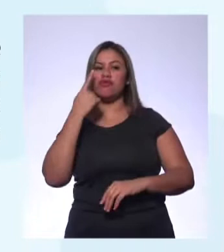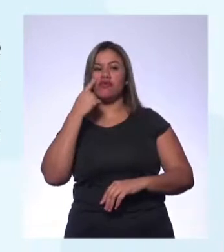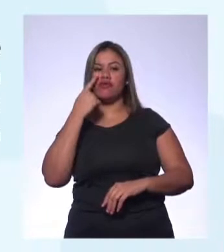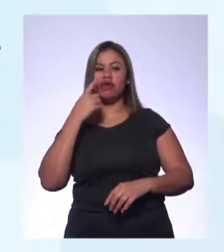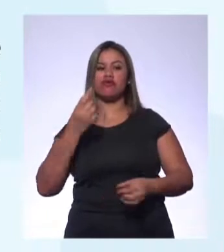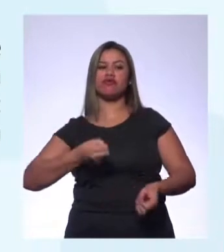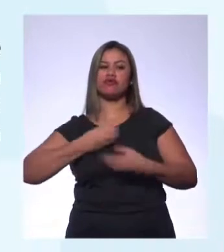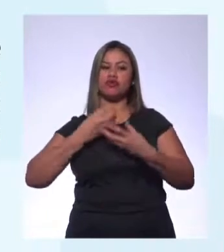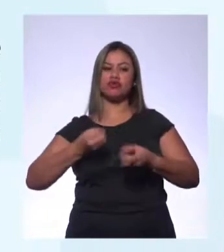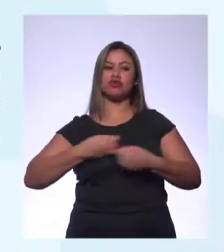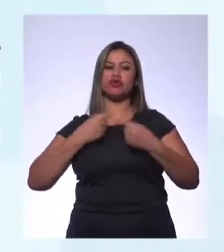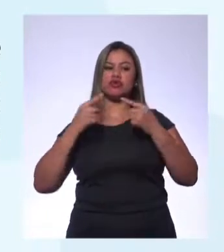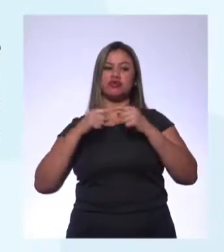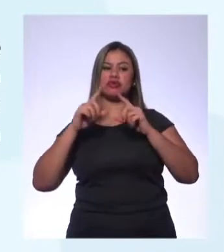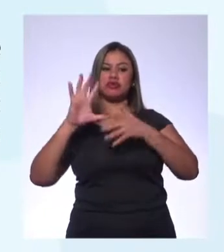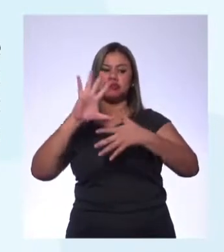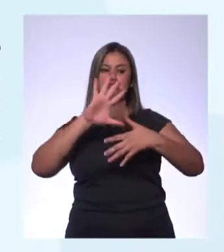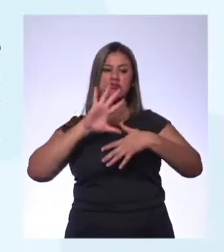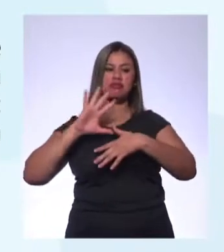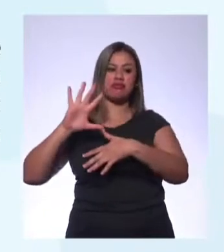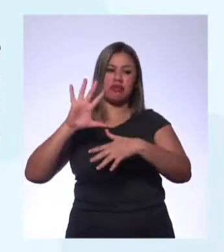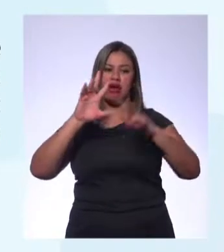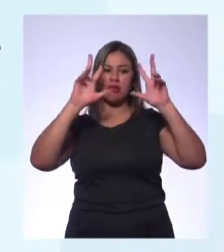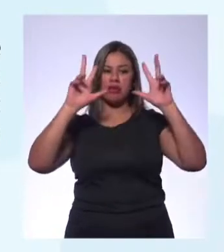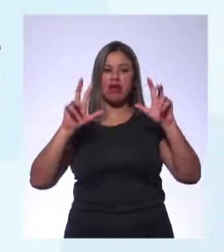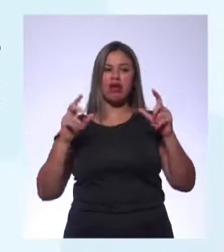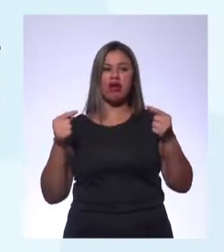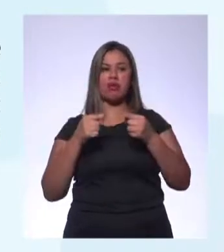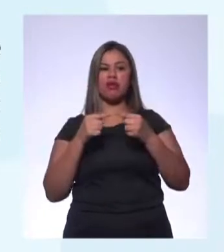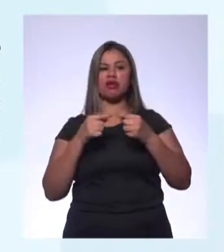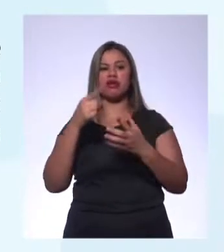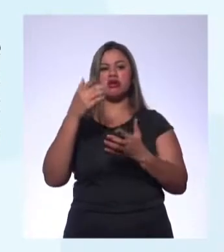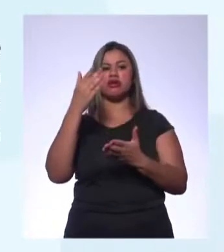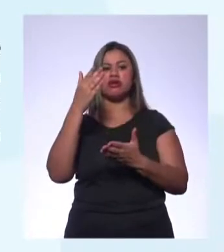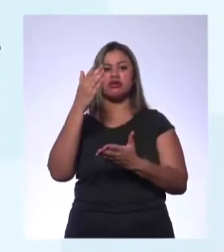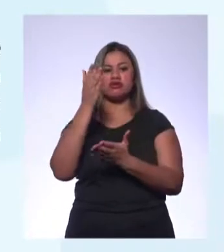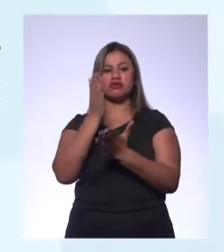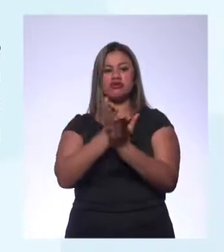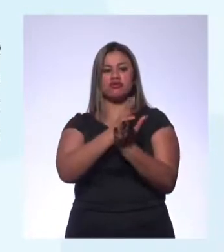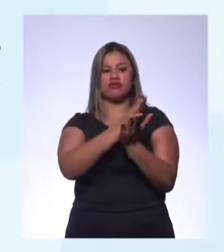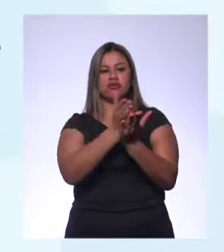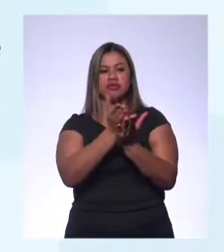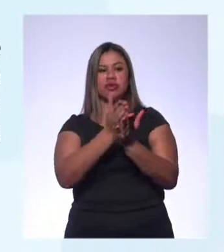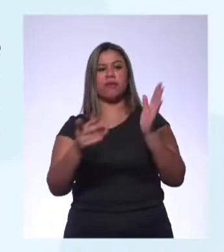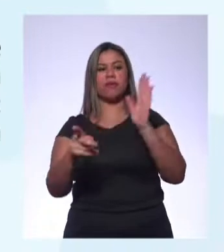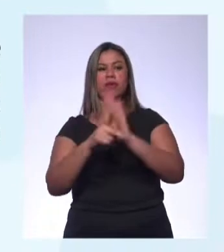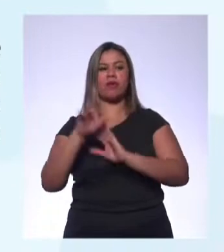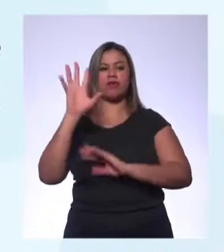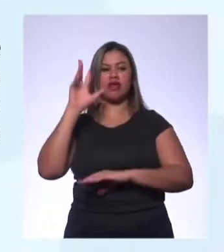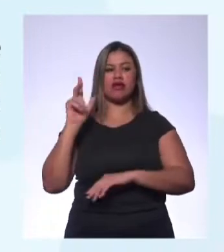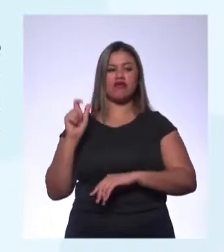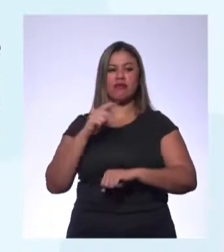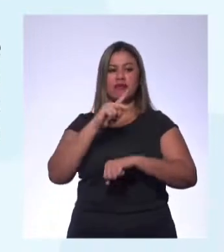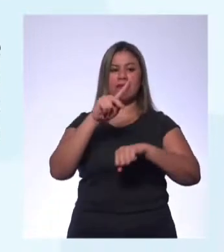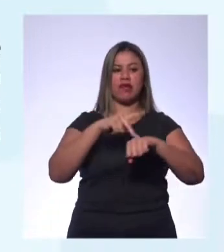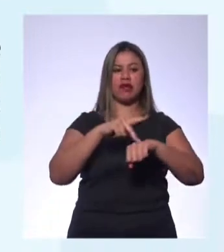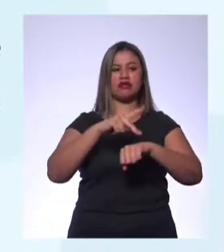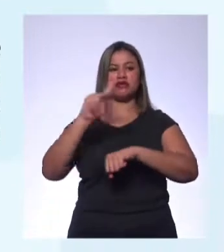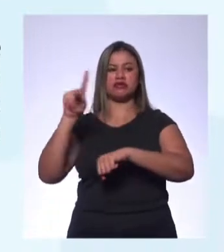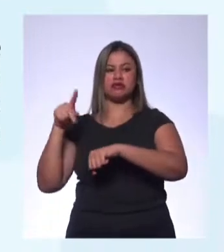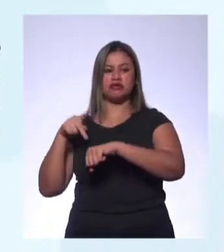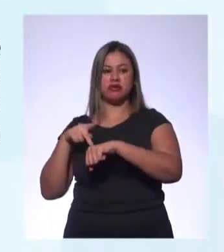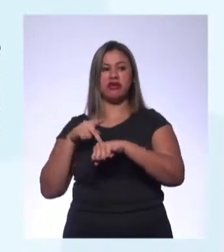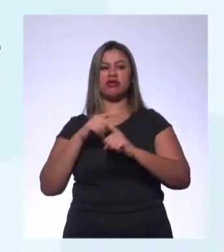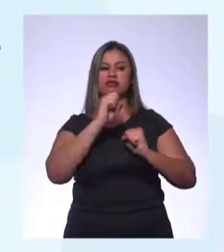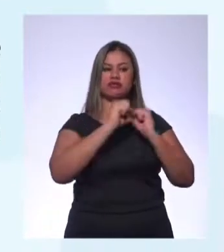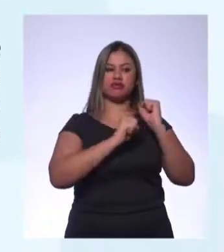informações relevantes de mapas temáticos para identificar a subdivisão da África em dois conjuntos de países, os